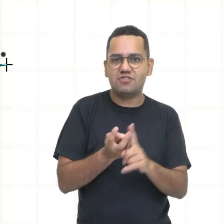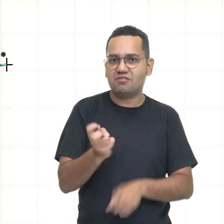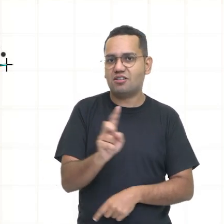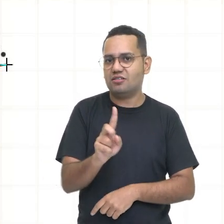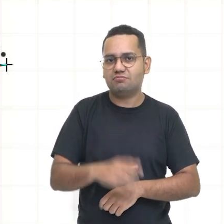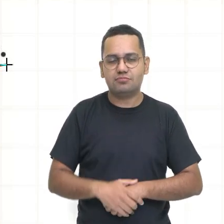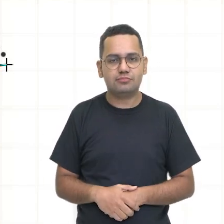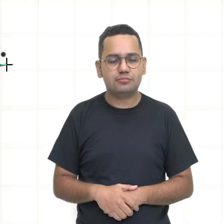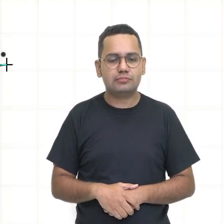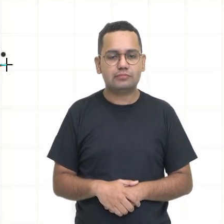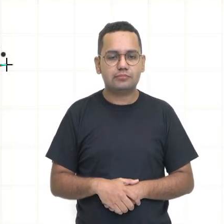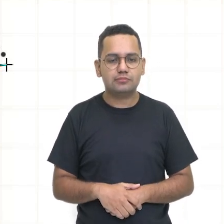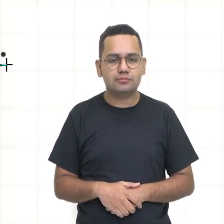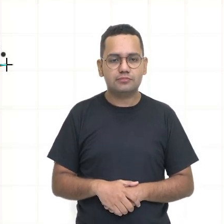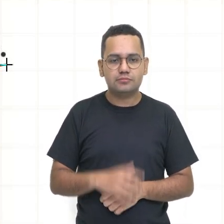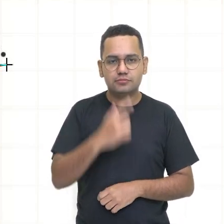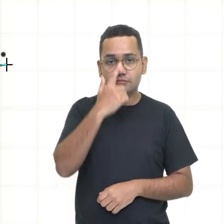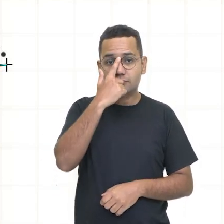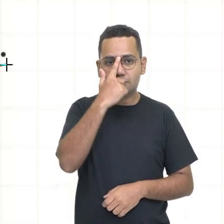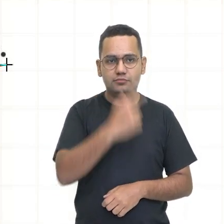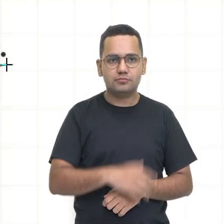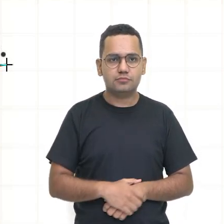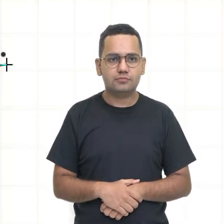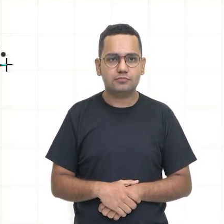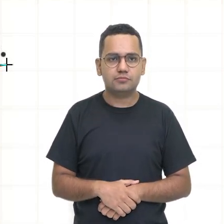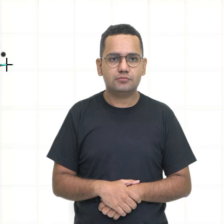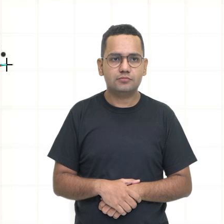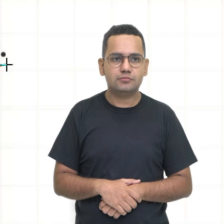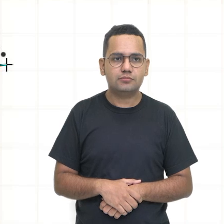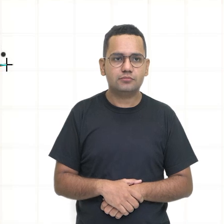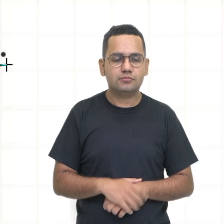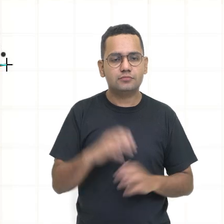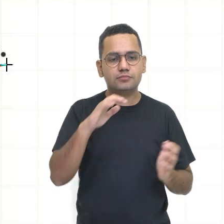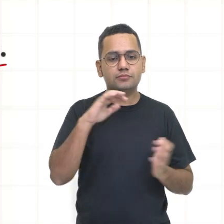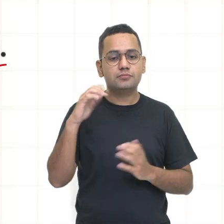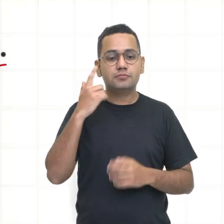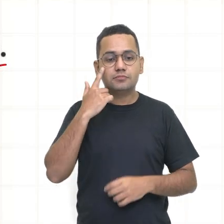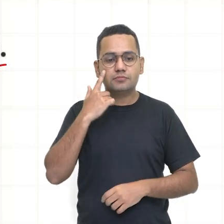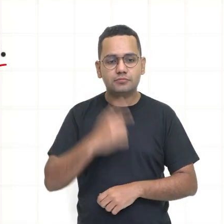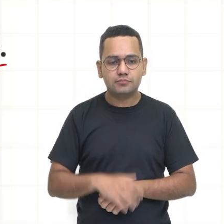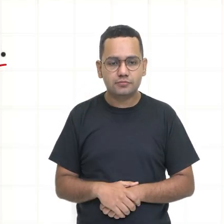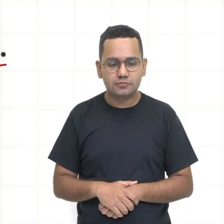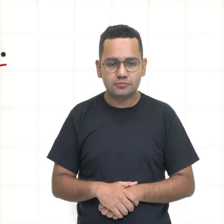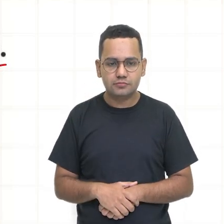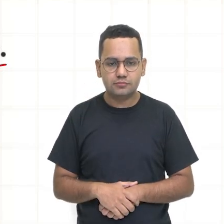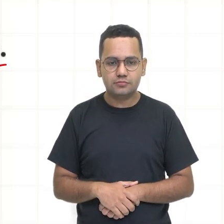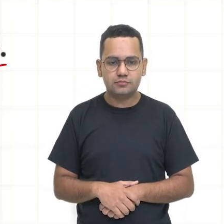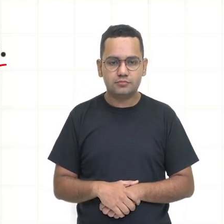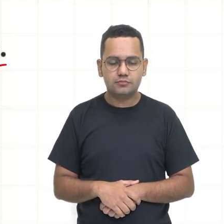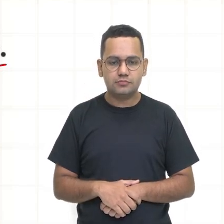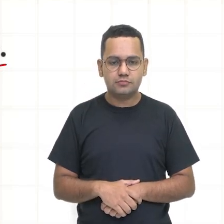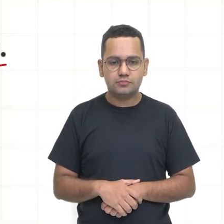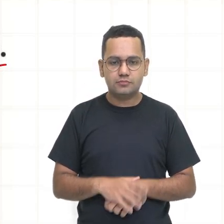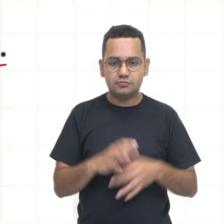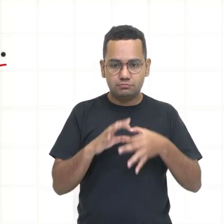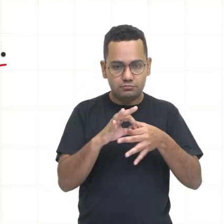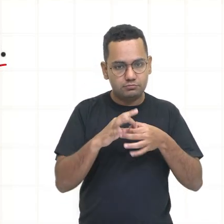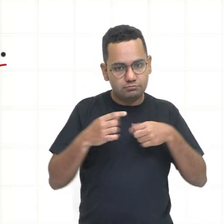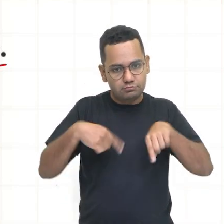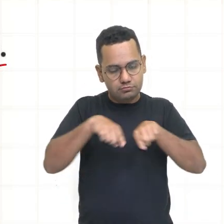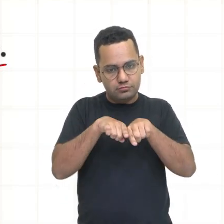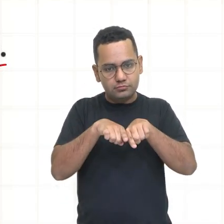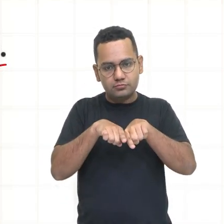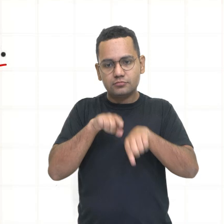Continuando. A invasão consolidou a aliança entre os aliados e a União Soviética.